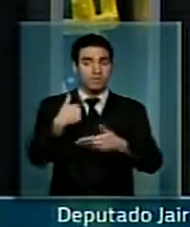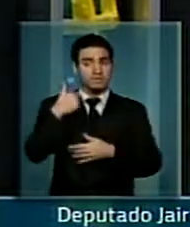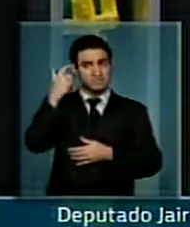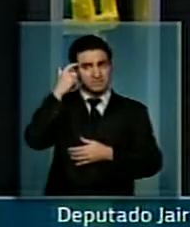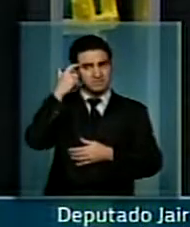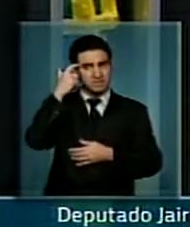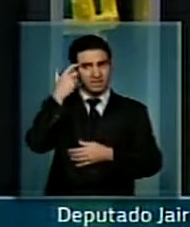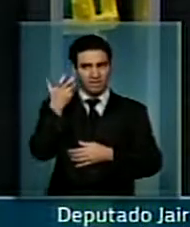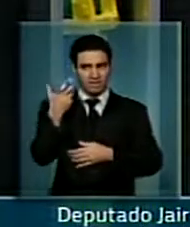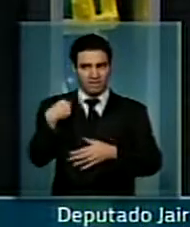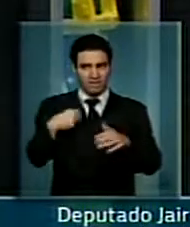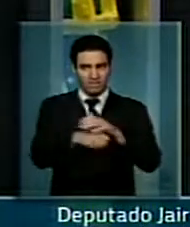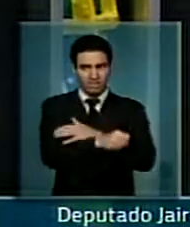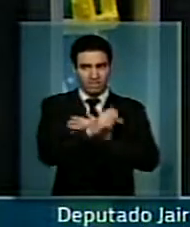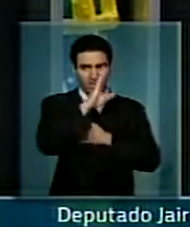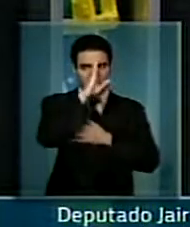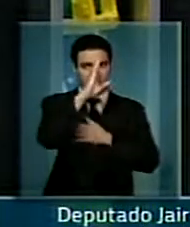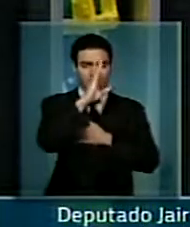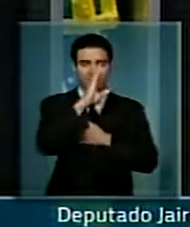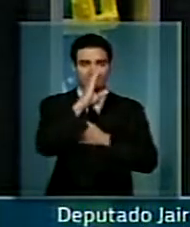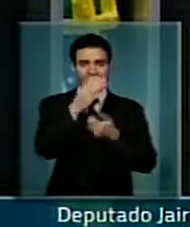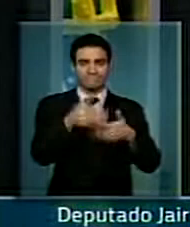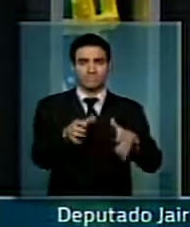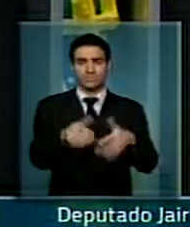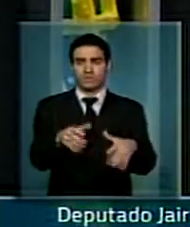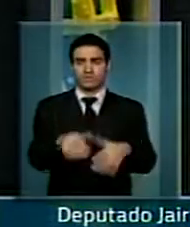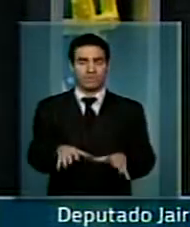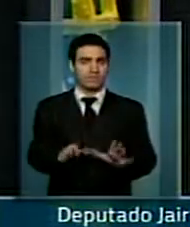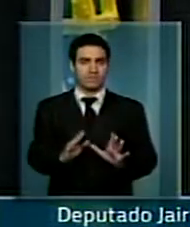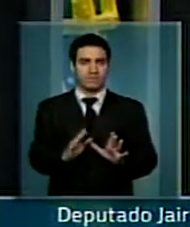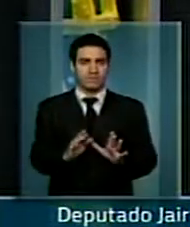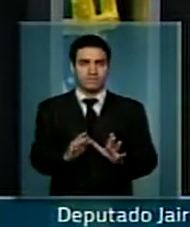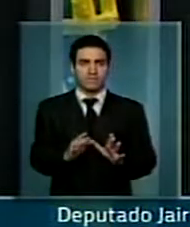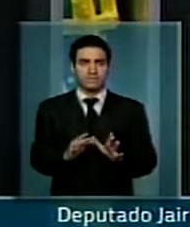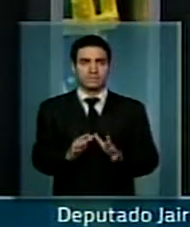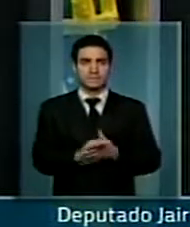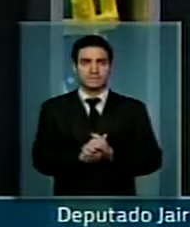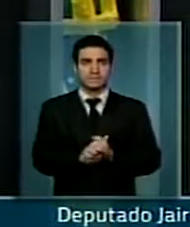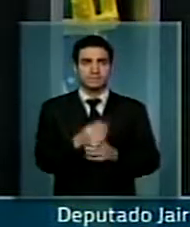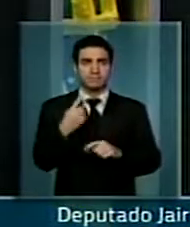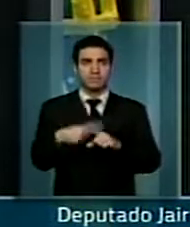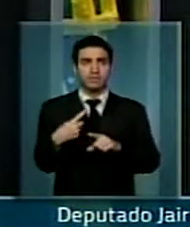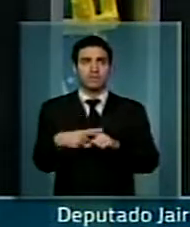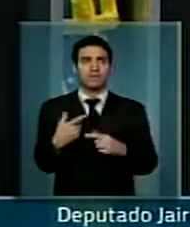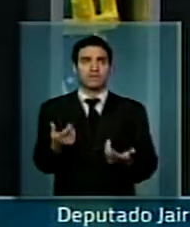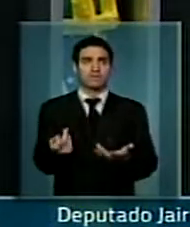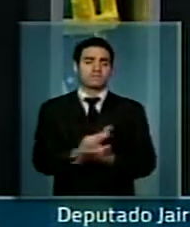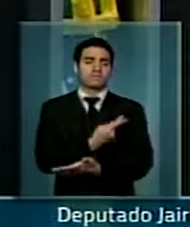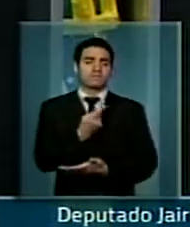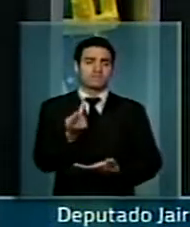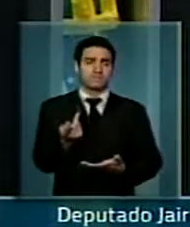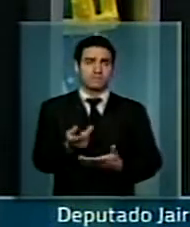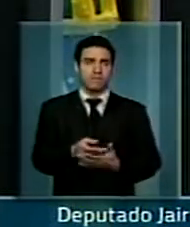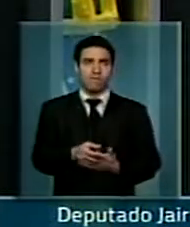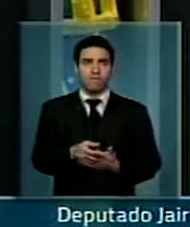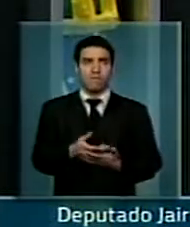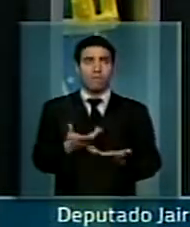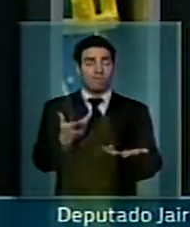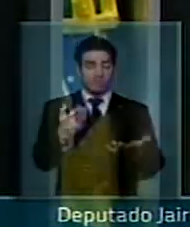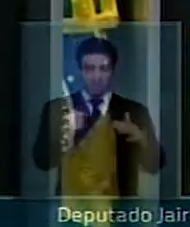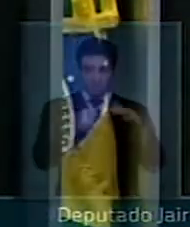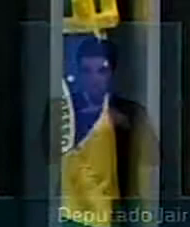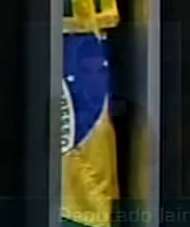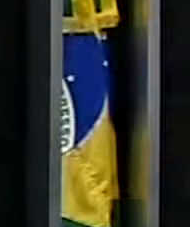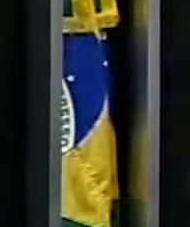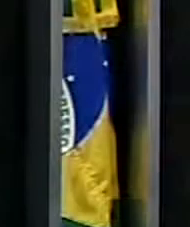vezes antes de entrar para a carreira das Forças Armadas. Por que isso daí? Para entrar é difícil